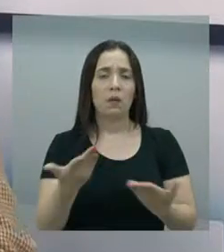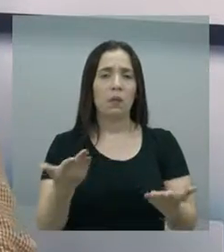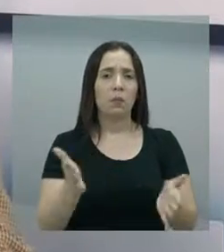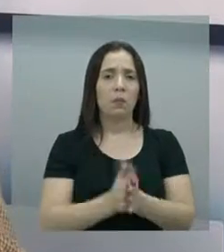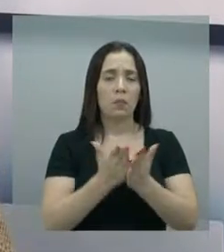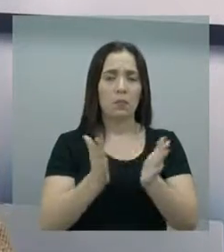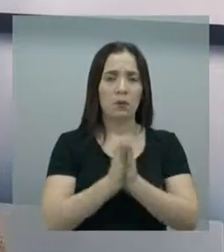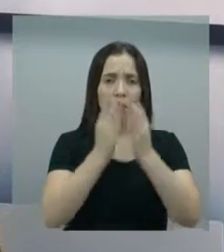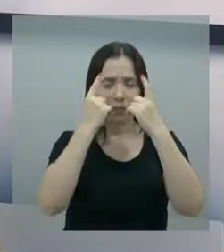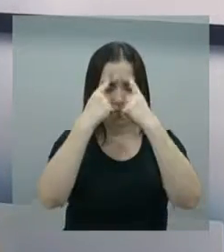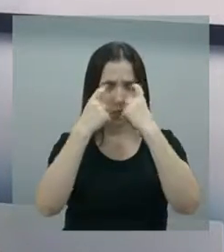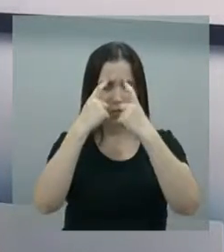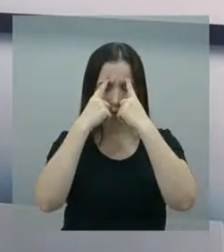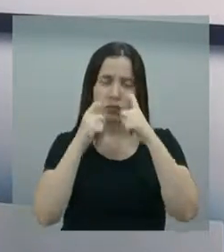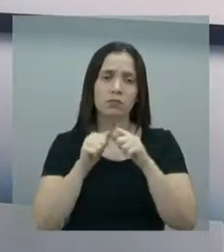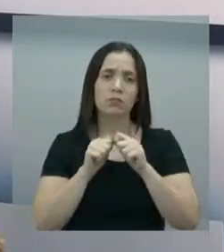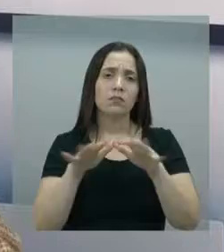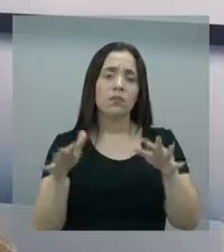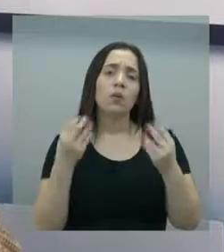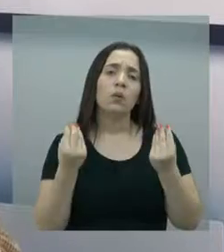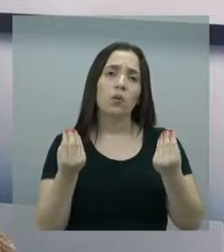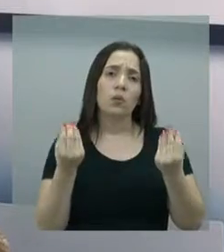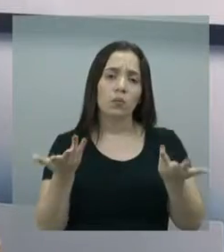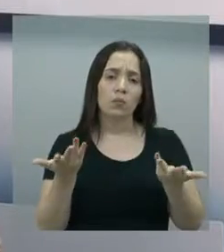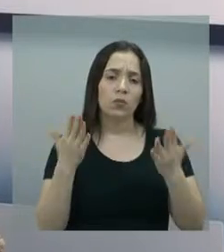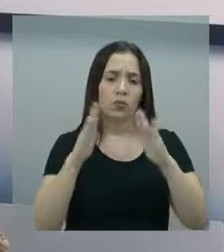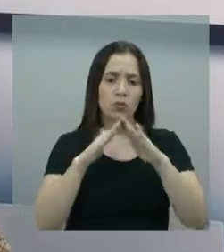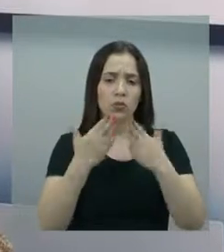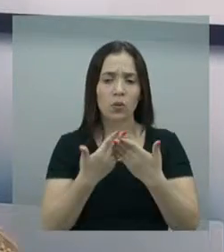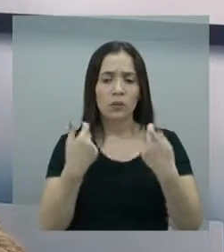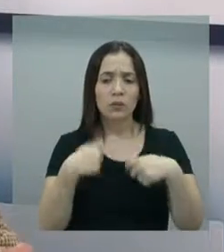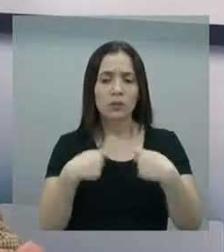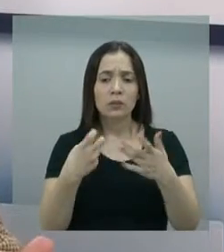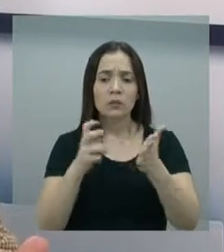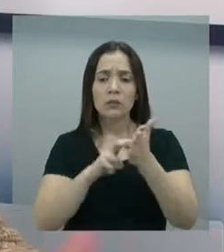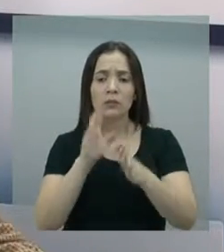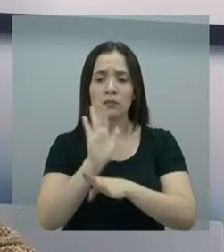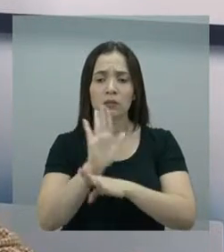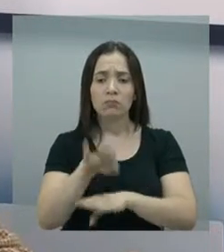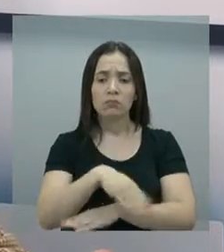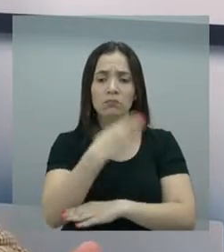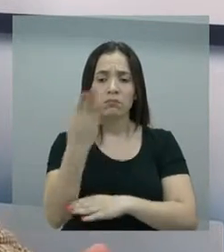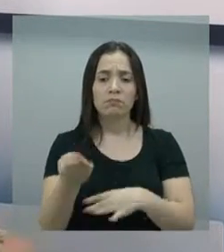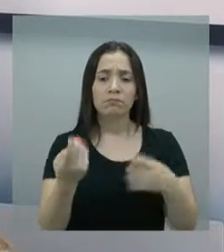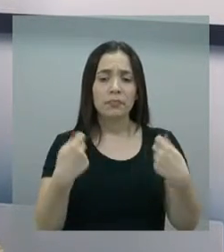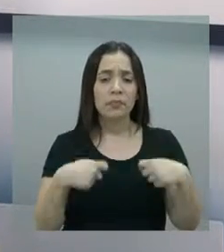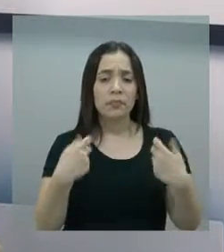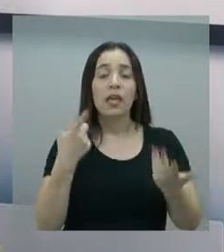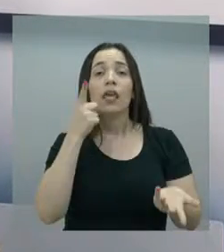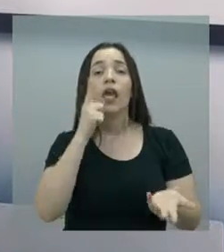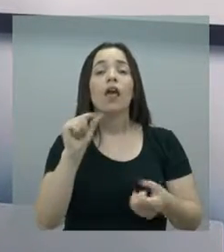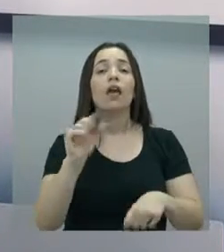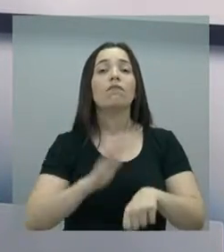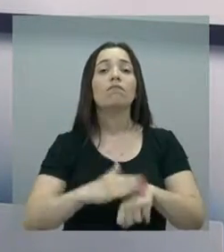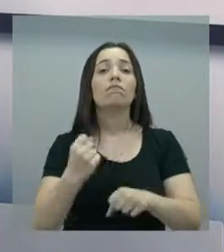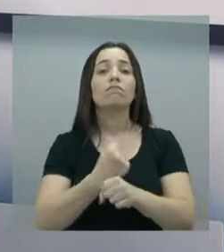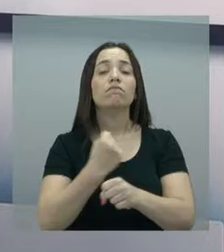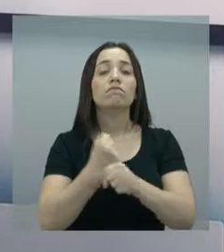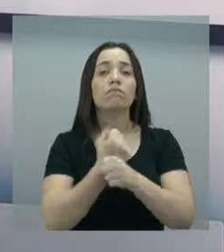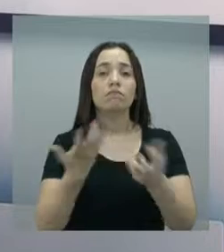Aí diz, como é que eu quero menos Estado se eu preciso de uma escola de tempo integral? O que vai fazer a escola de tempo integral se não for Estado? Nesse